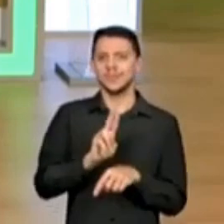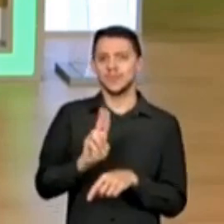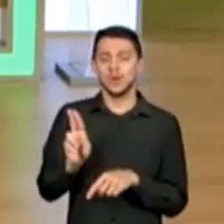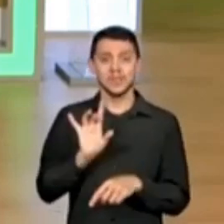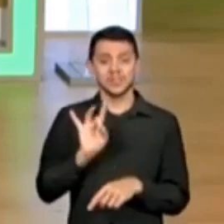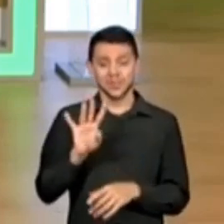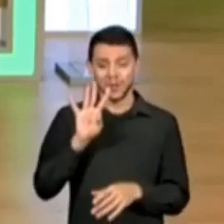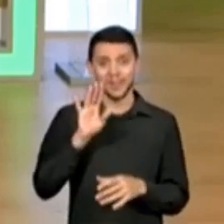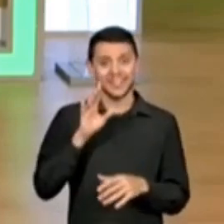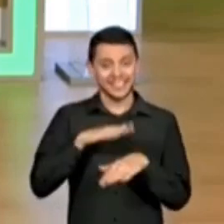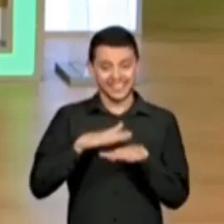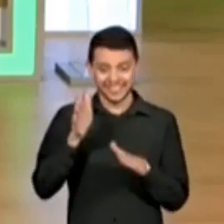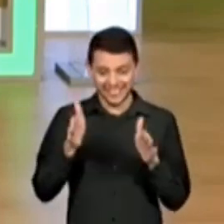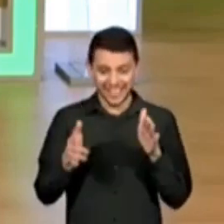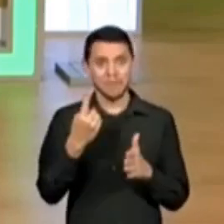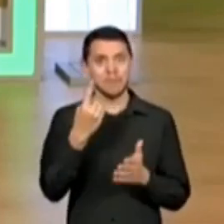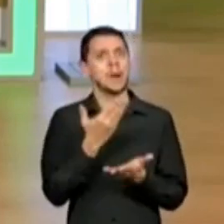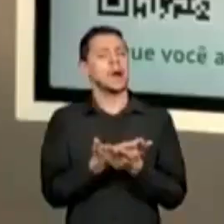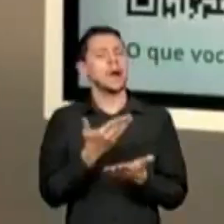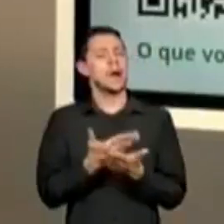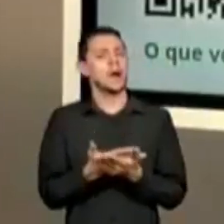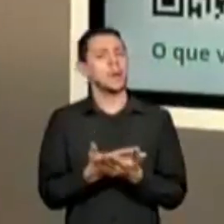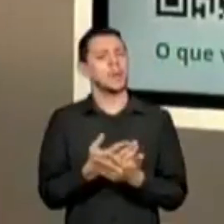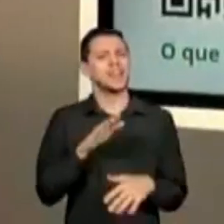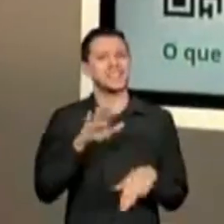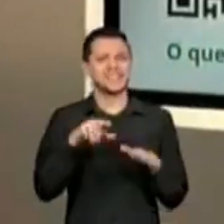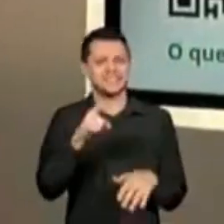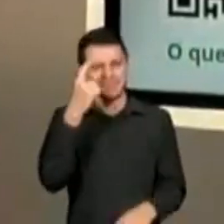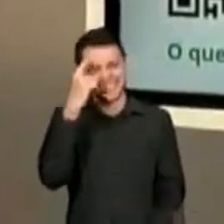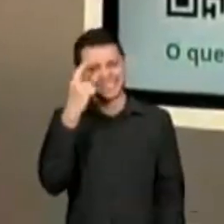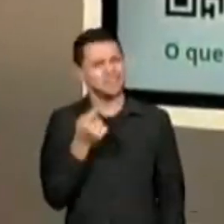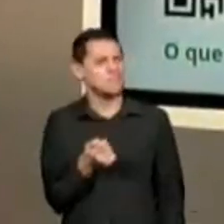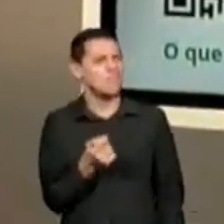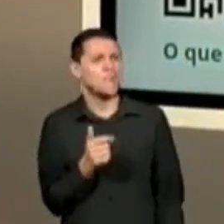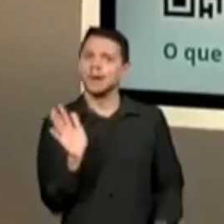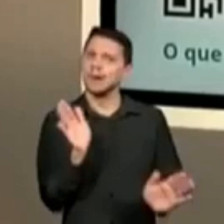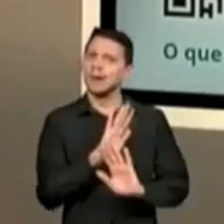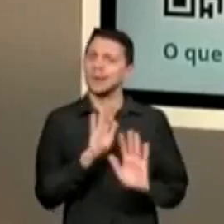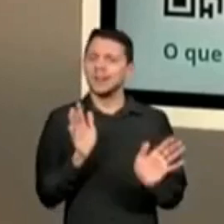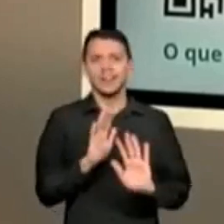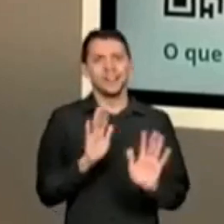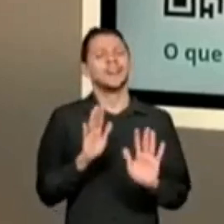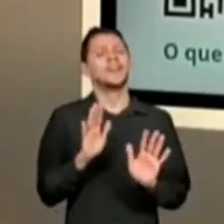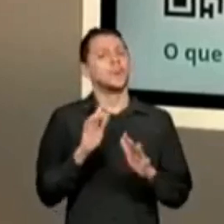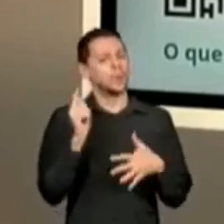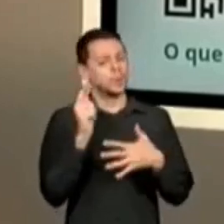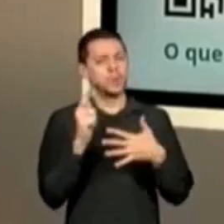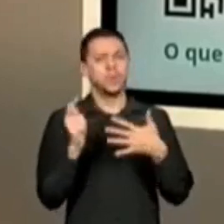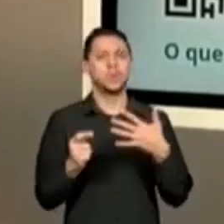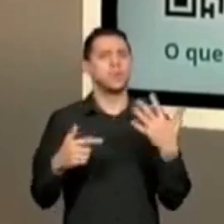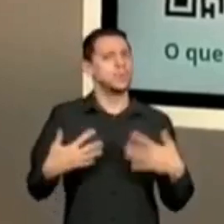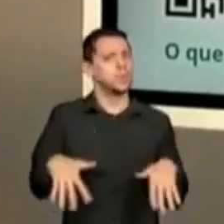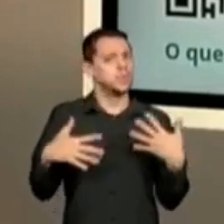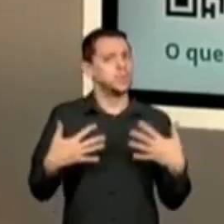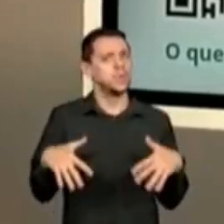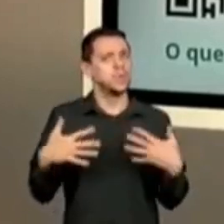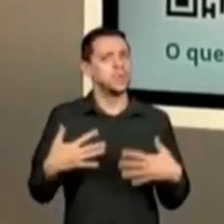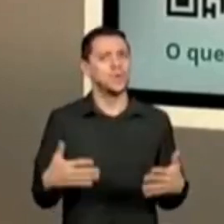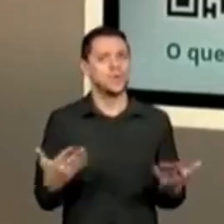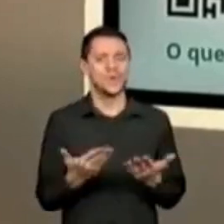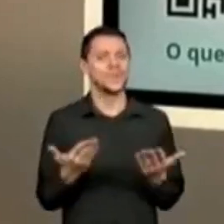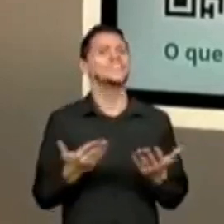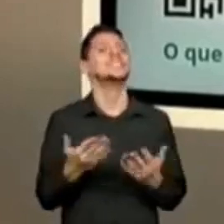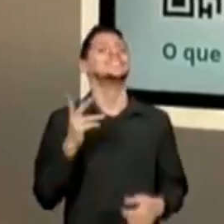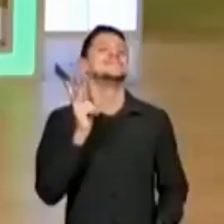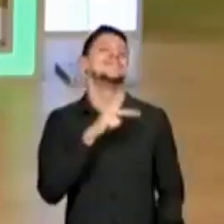aula, certo? Então, pode parecer pouco, mas não é. A gente fez um bocado de coisa aqui, ok? E,